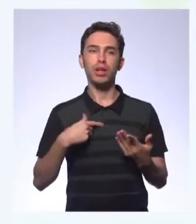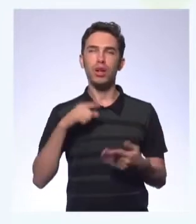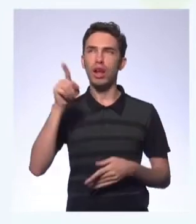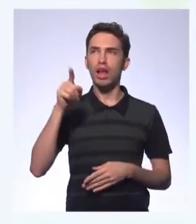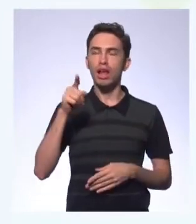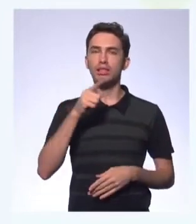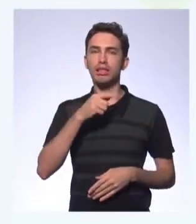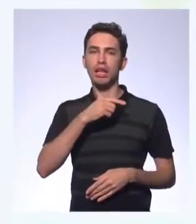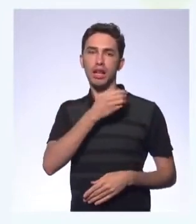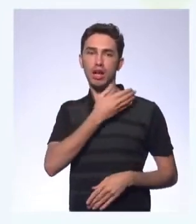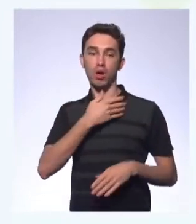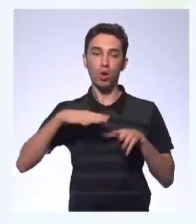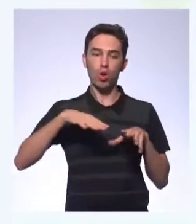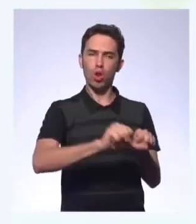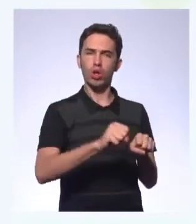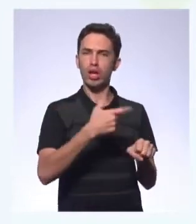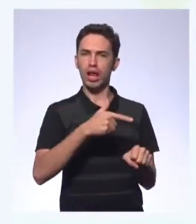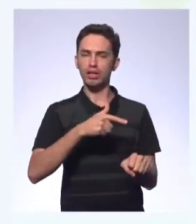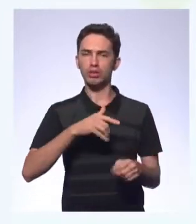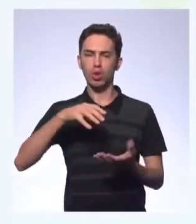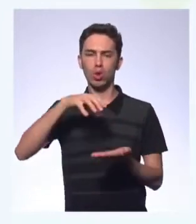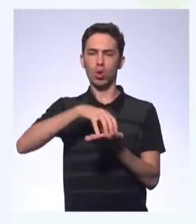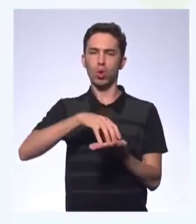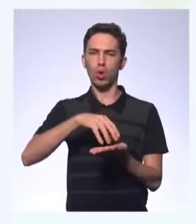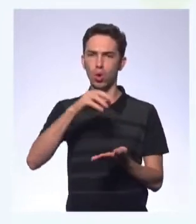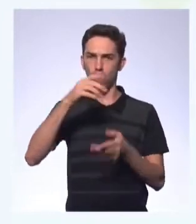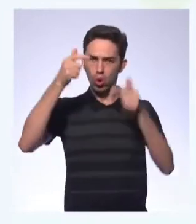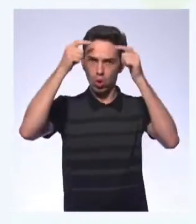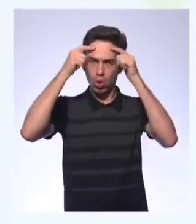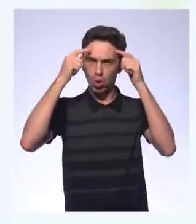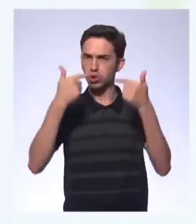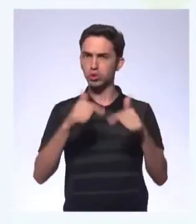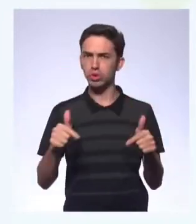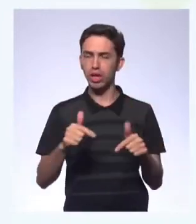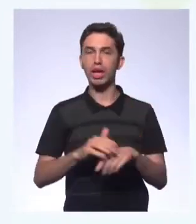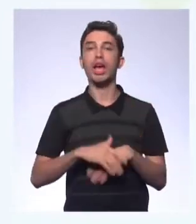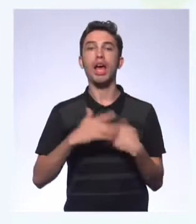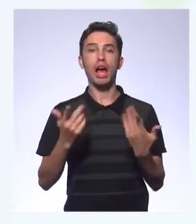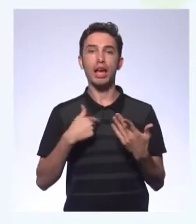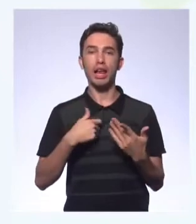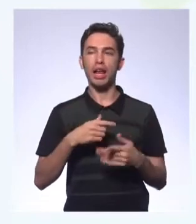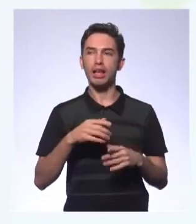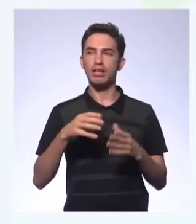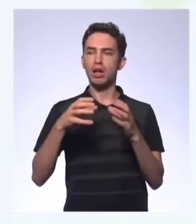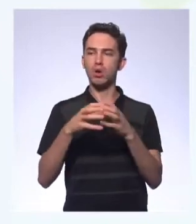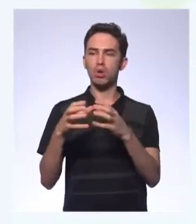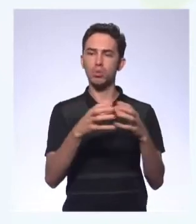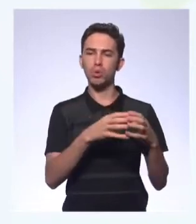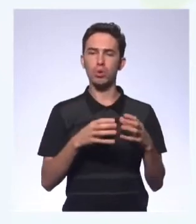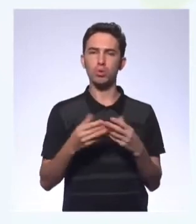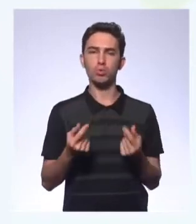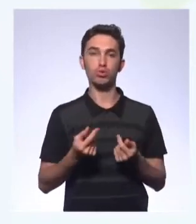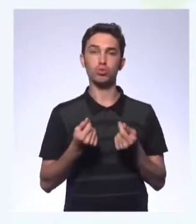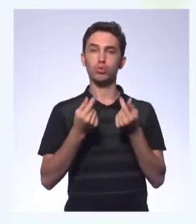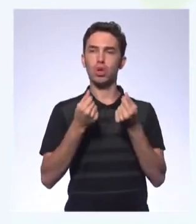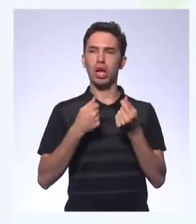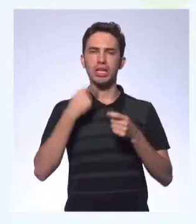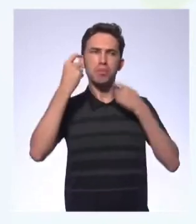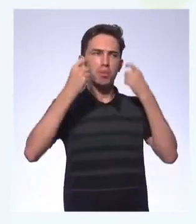de mecenas, como as elites não se preocuparam em